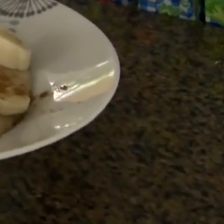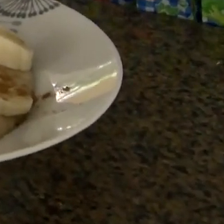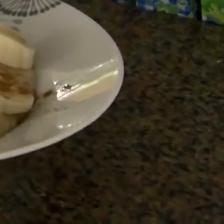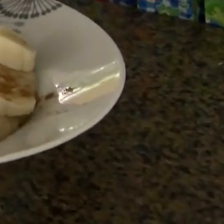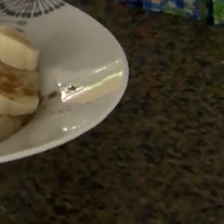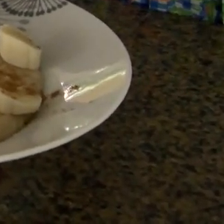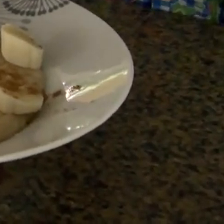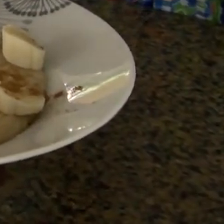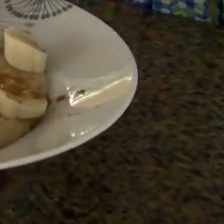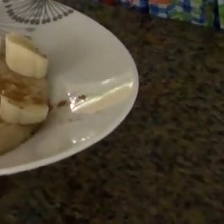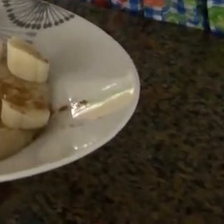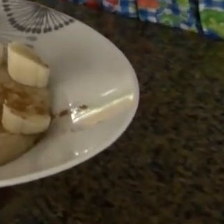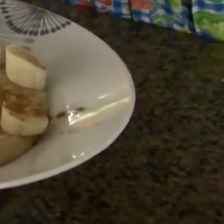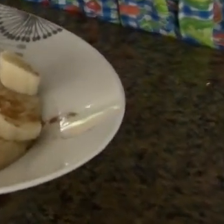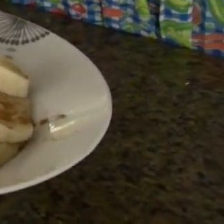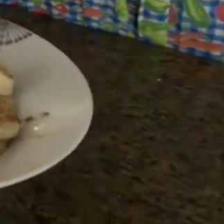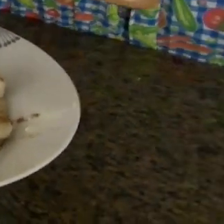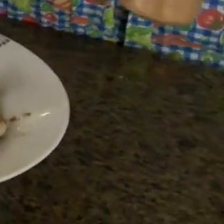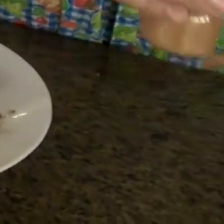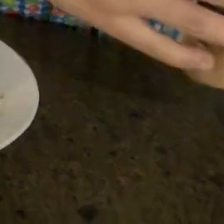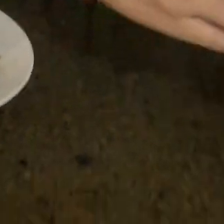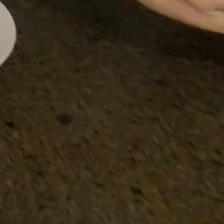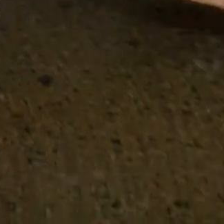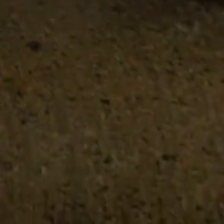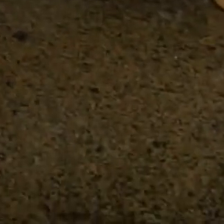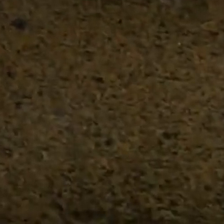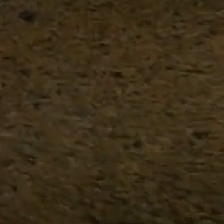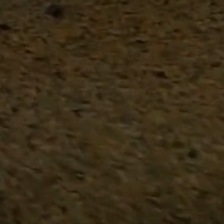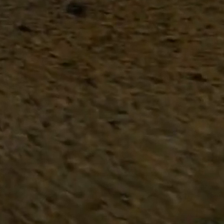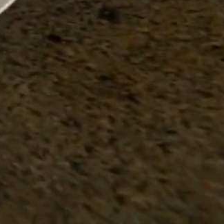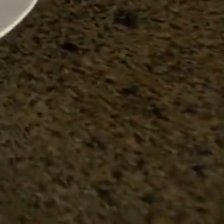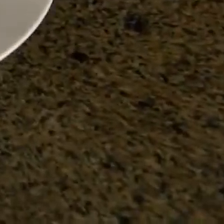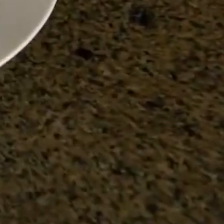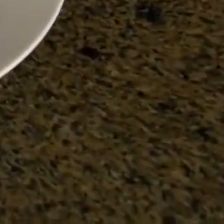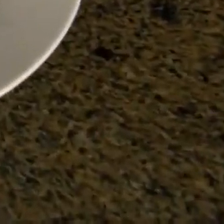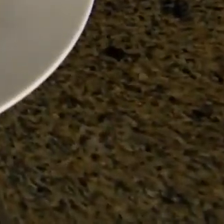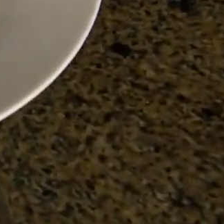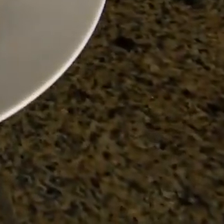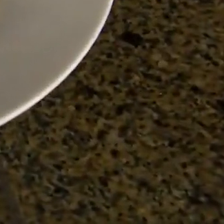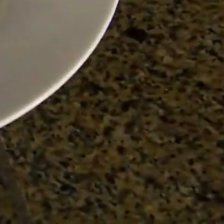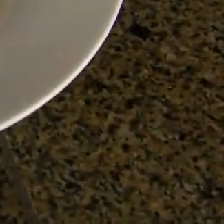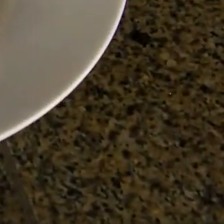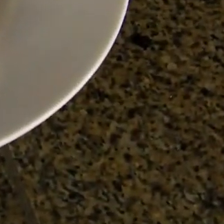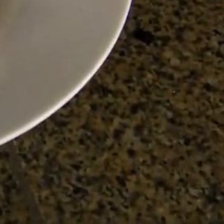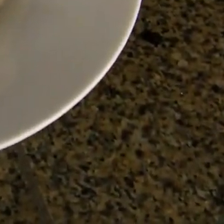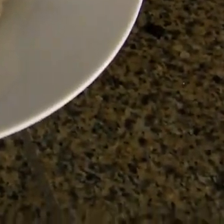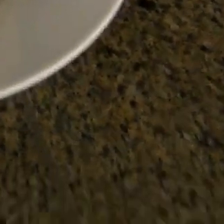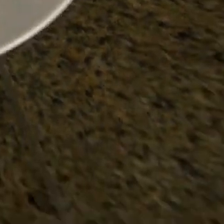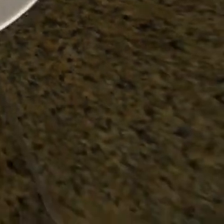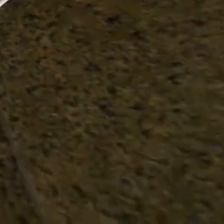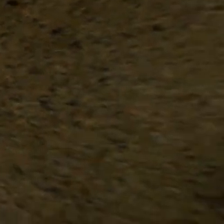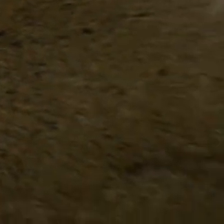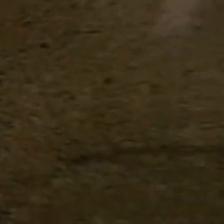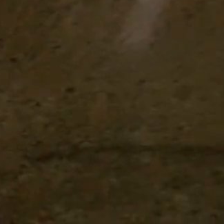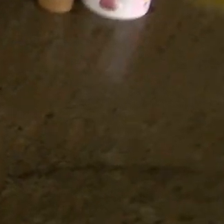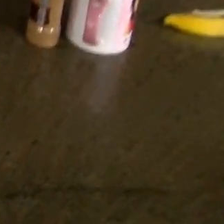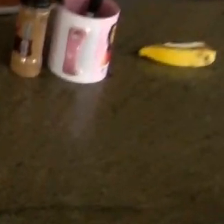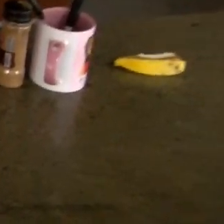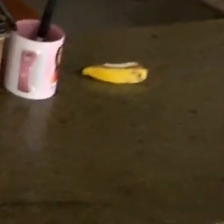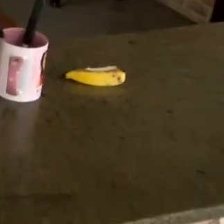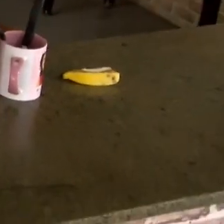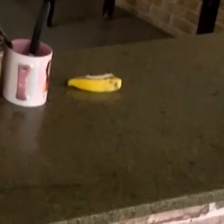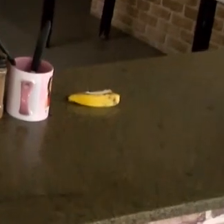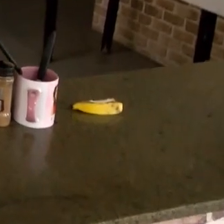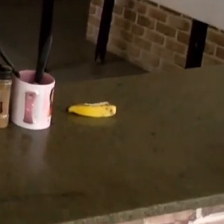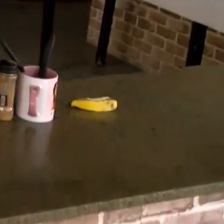não, Tião. Na próxima eu trago o cravo pra você, tá certo? Tá. Agora é a melhor hora,